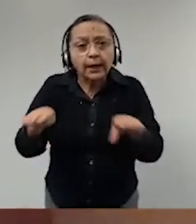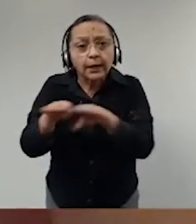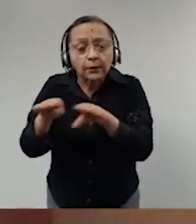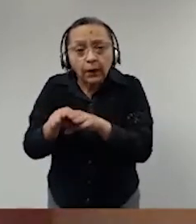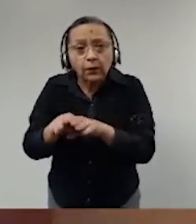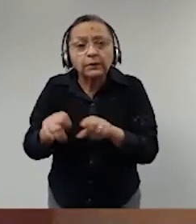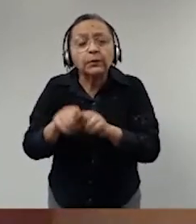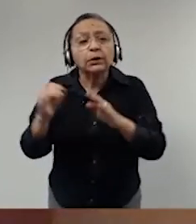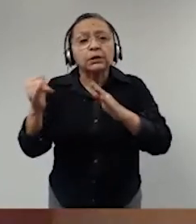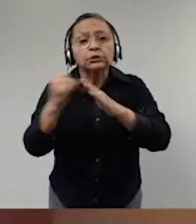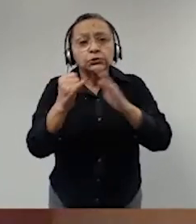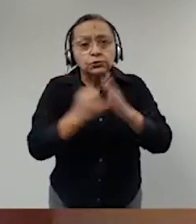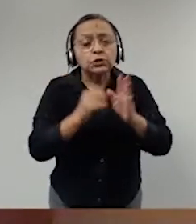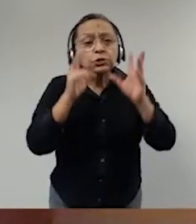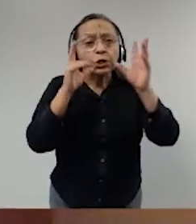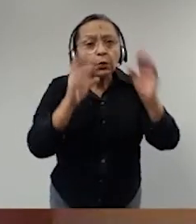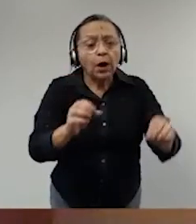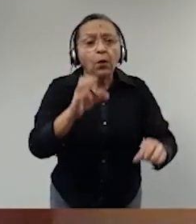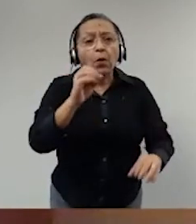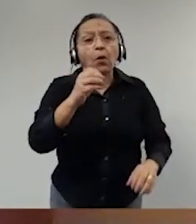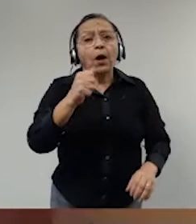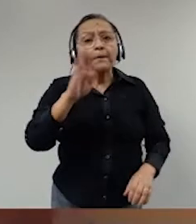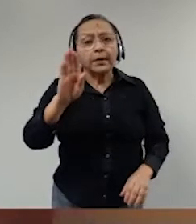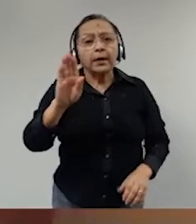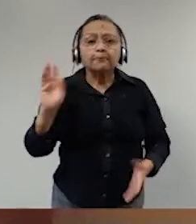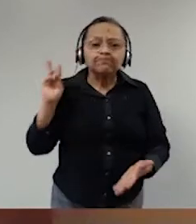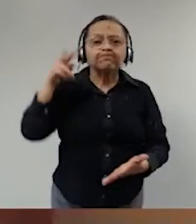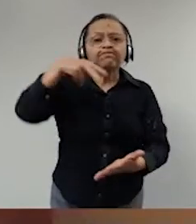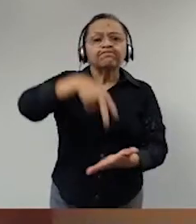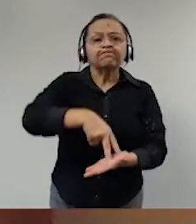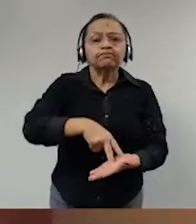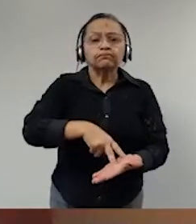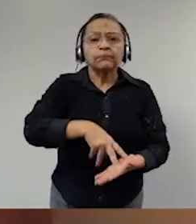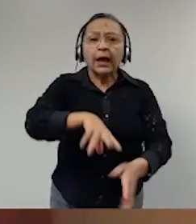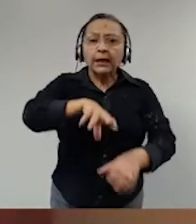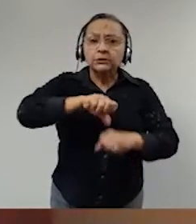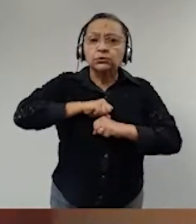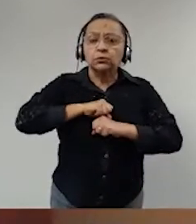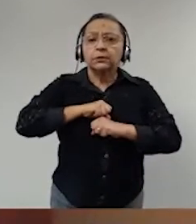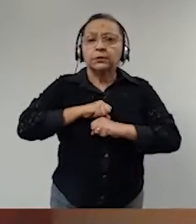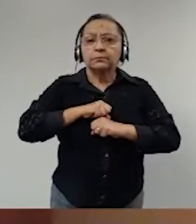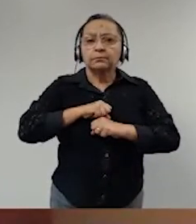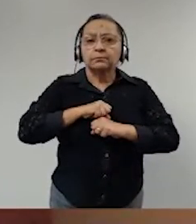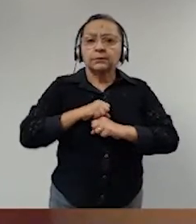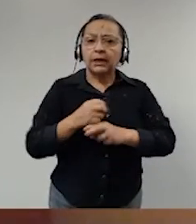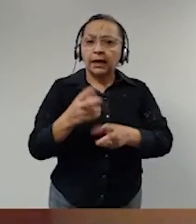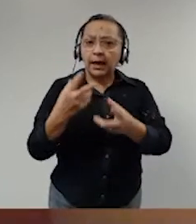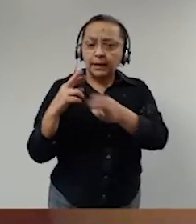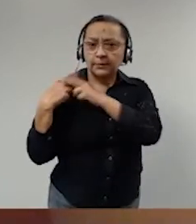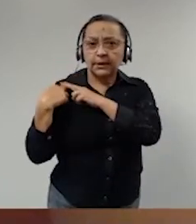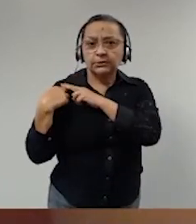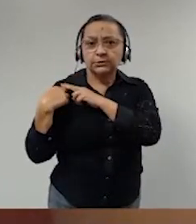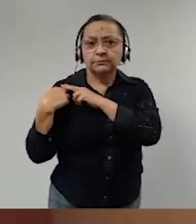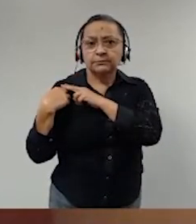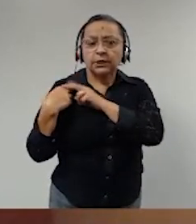inclusive a Ordem dos Advogados do Brasil, se cala diante das questões que são fundamentais, dentre as quais a questão